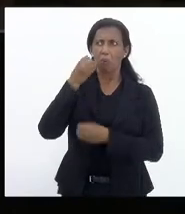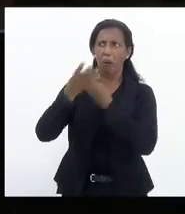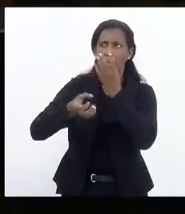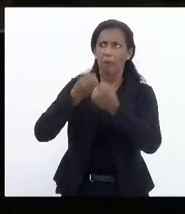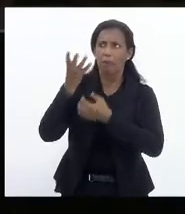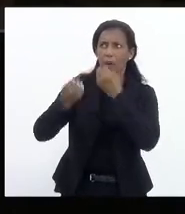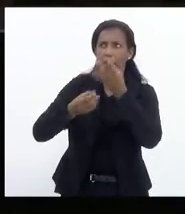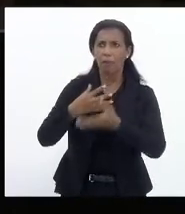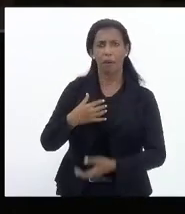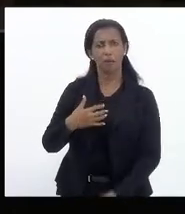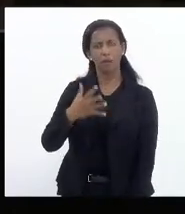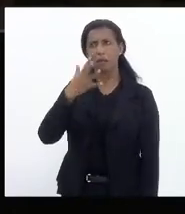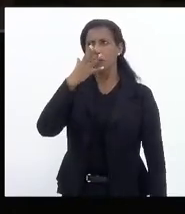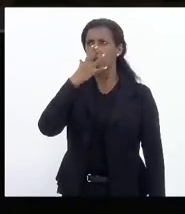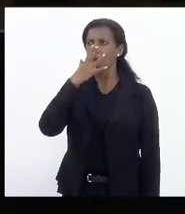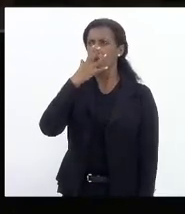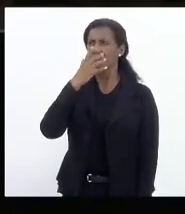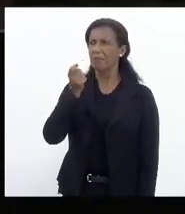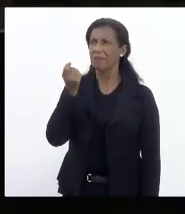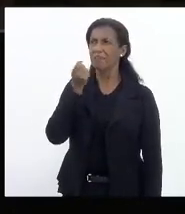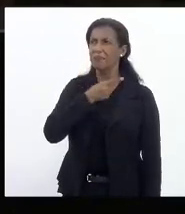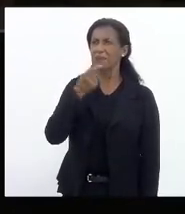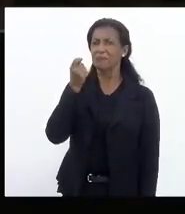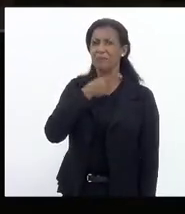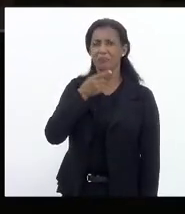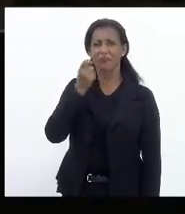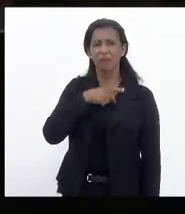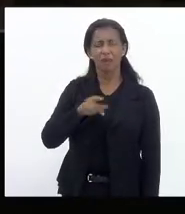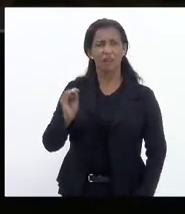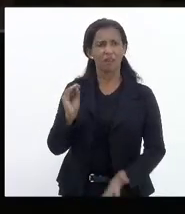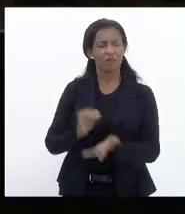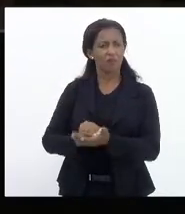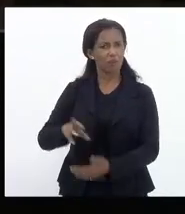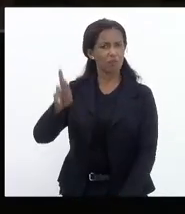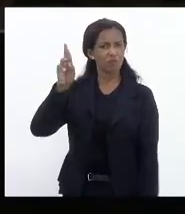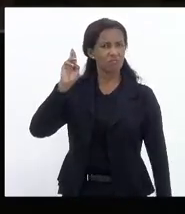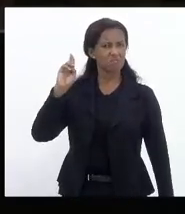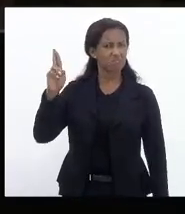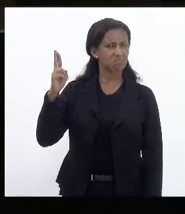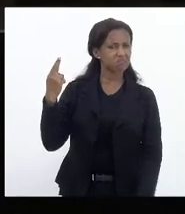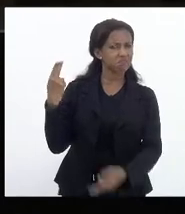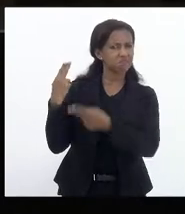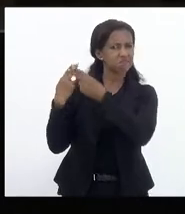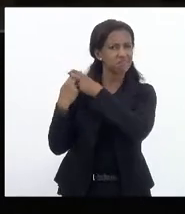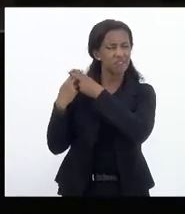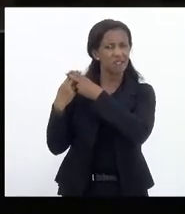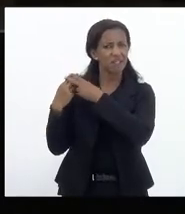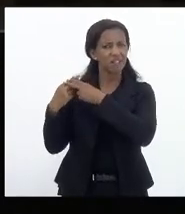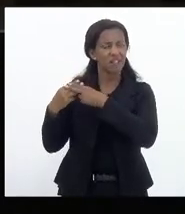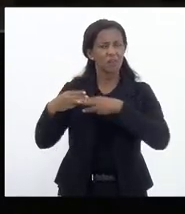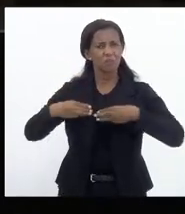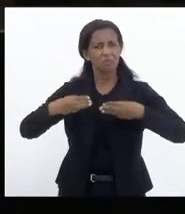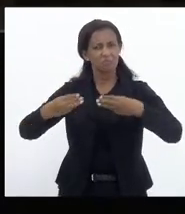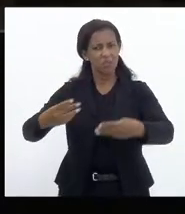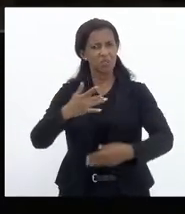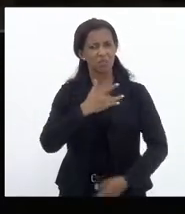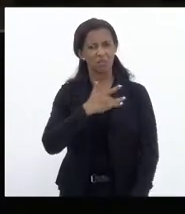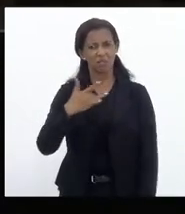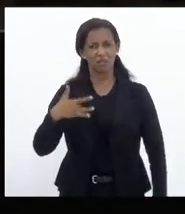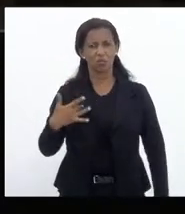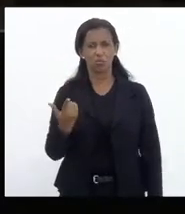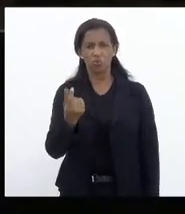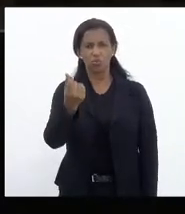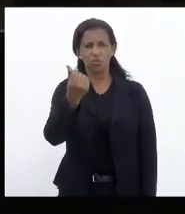assustada o livro de deboche de responsabilidade do Ministério da Saúde com dinheiro